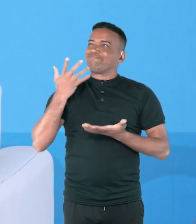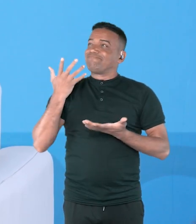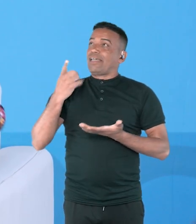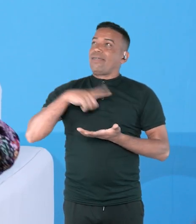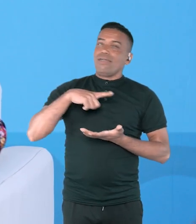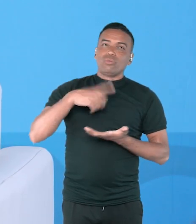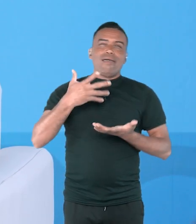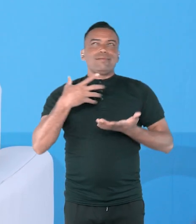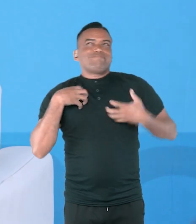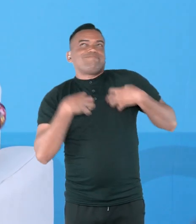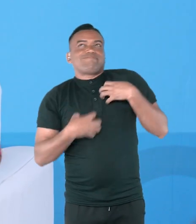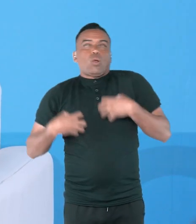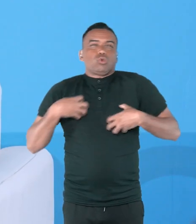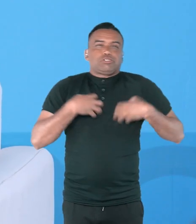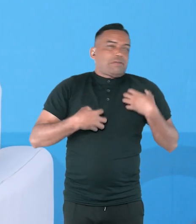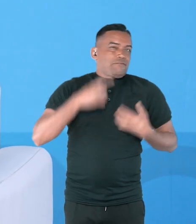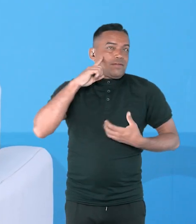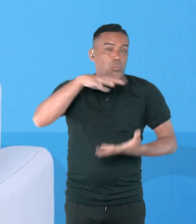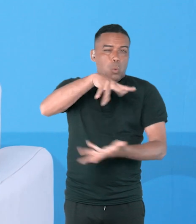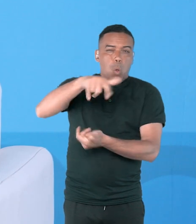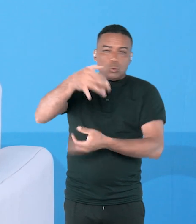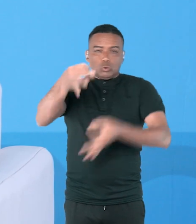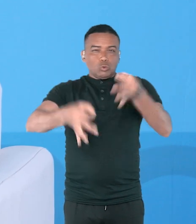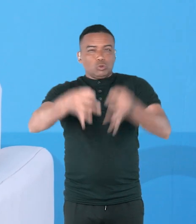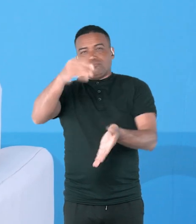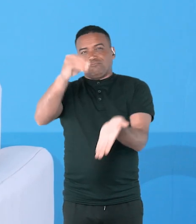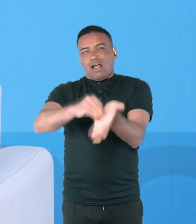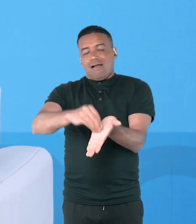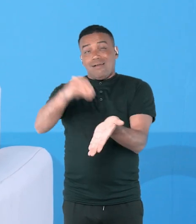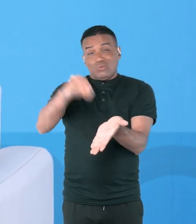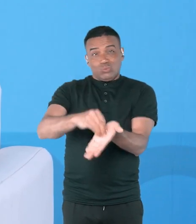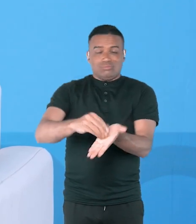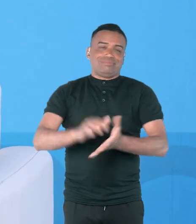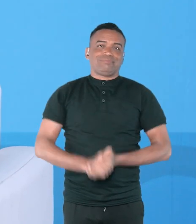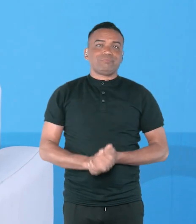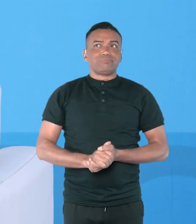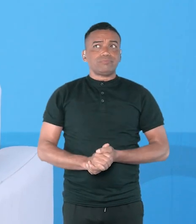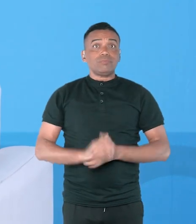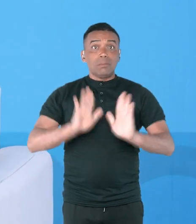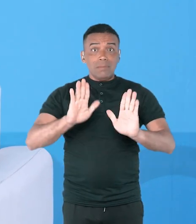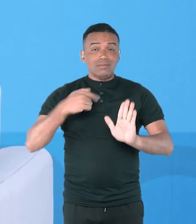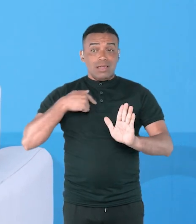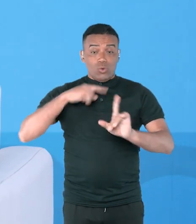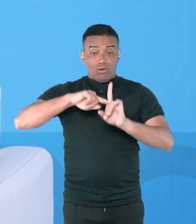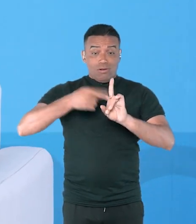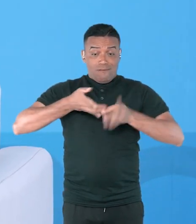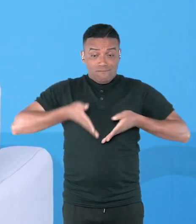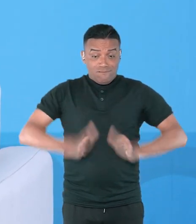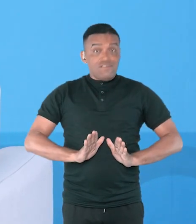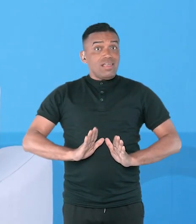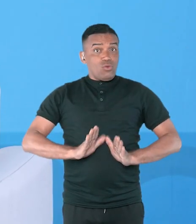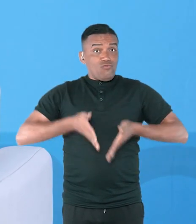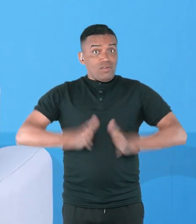muito angustiada com as injustiças desse mundo. Mas, quando eu tive filho, eu tinha que pegar uma criança